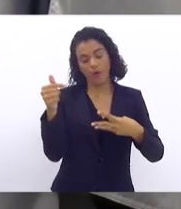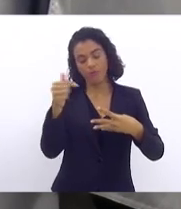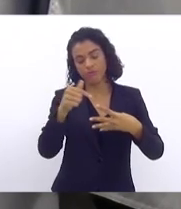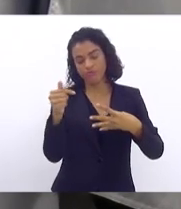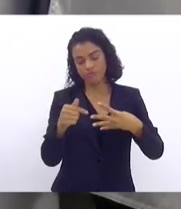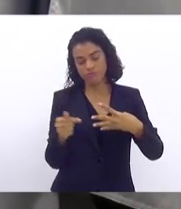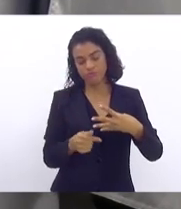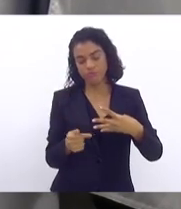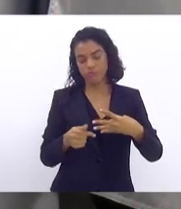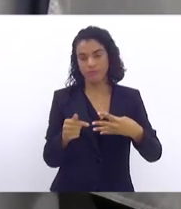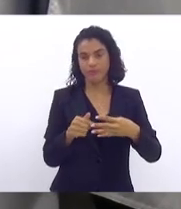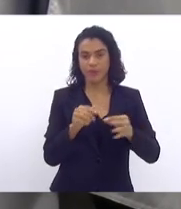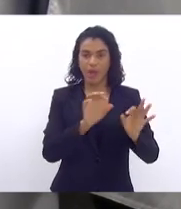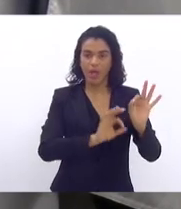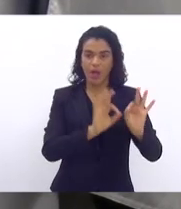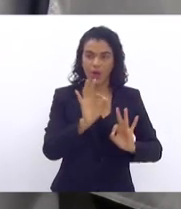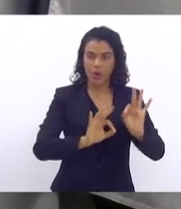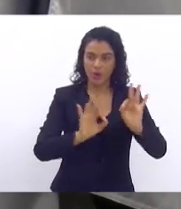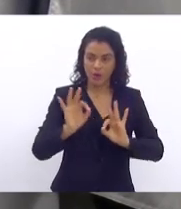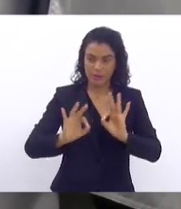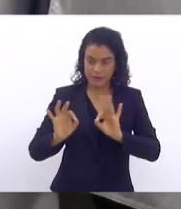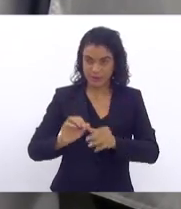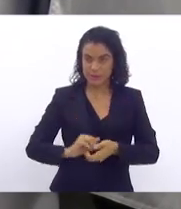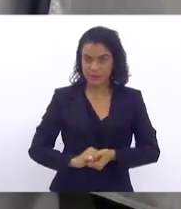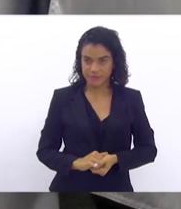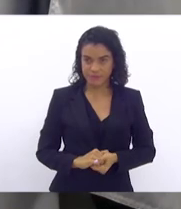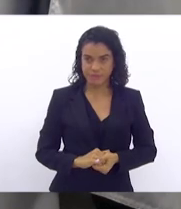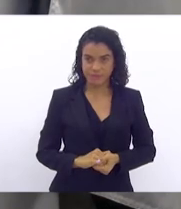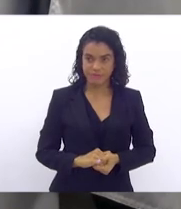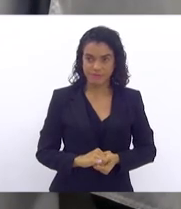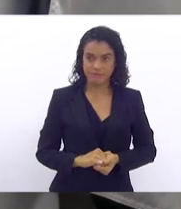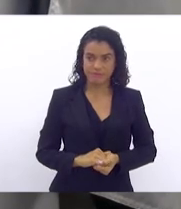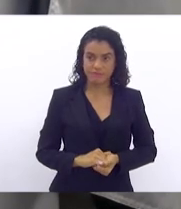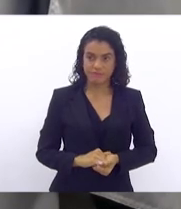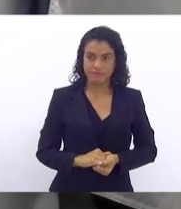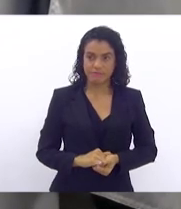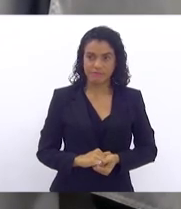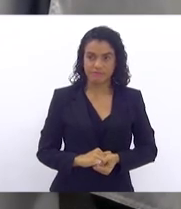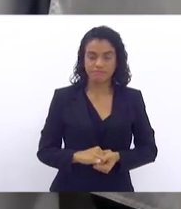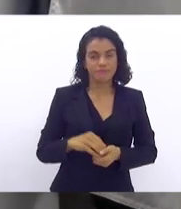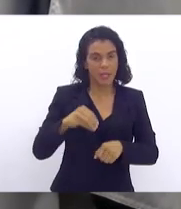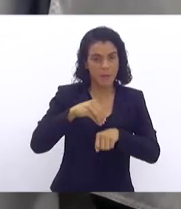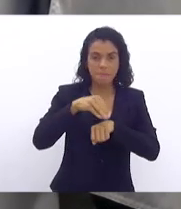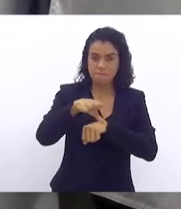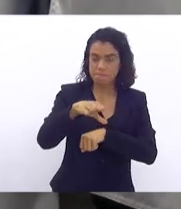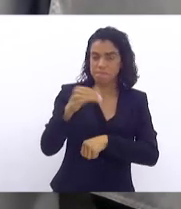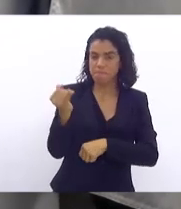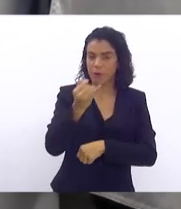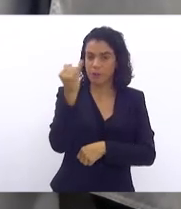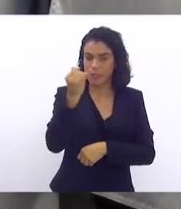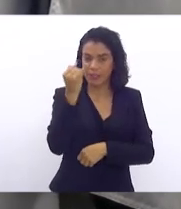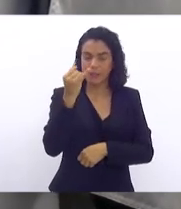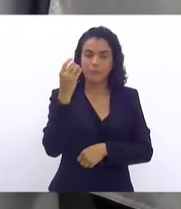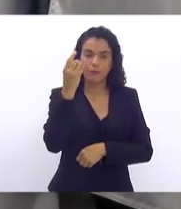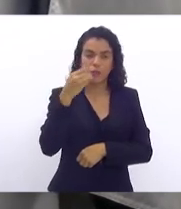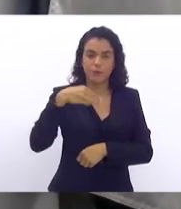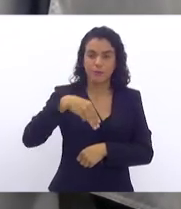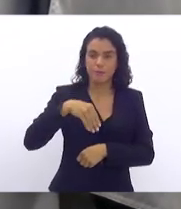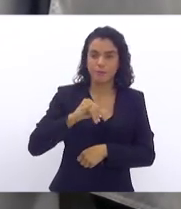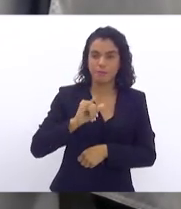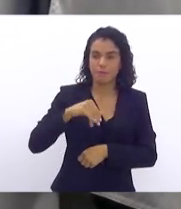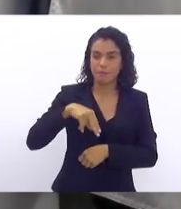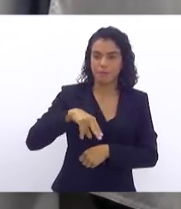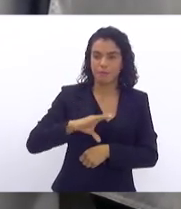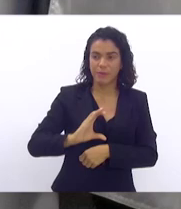da organização. Muito, muito oportuna a mensagem de Vossa Excelência, deputado Mink, alguns dias atrás, quando